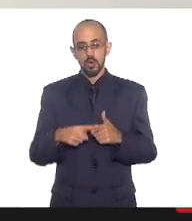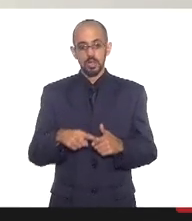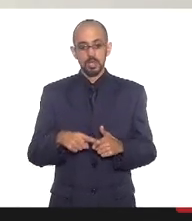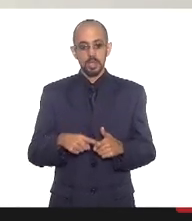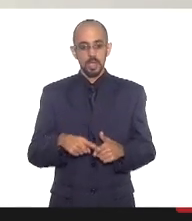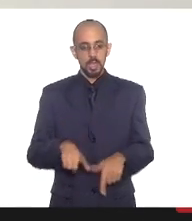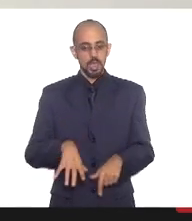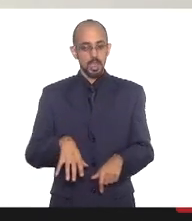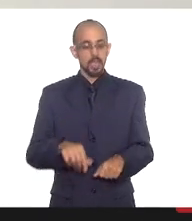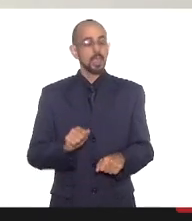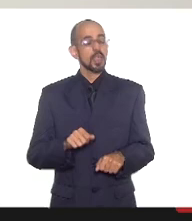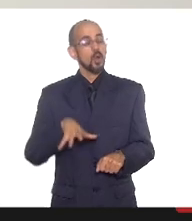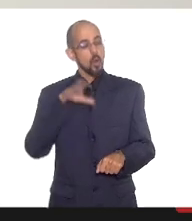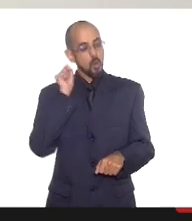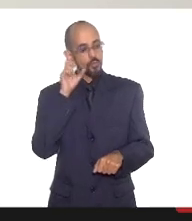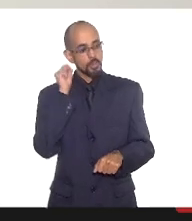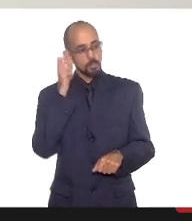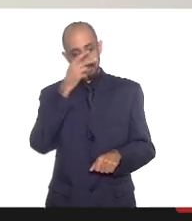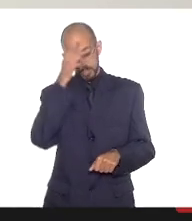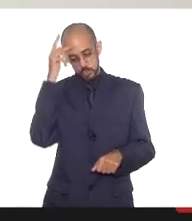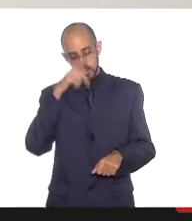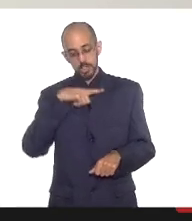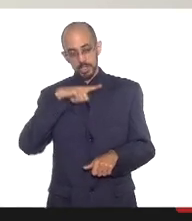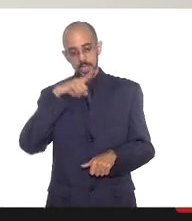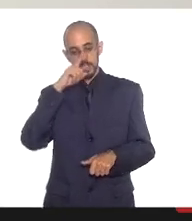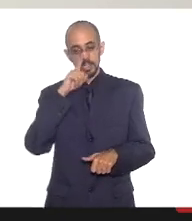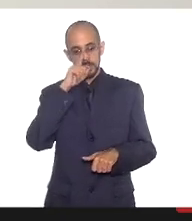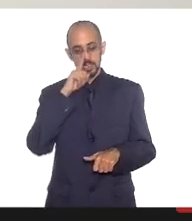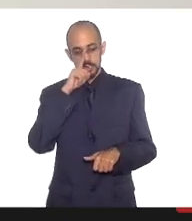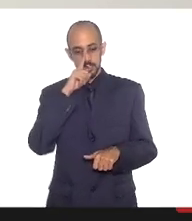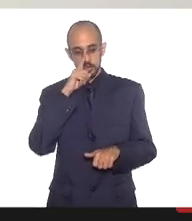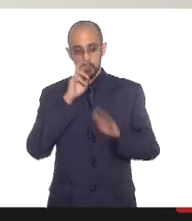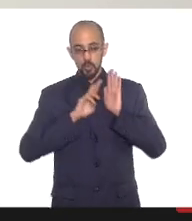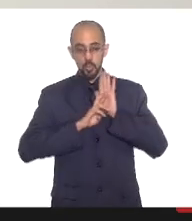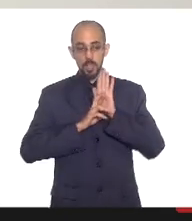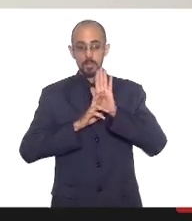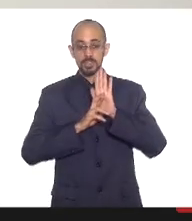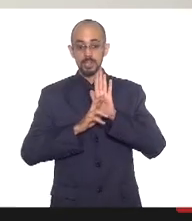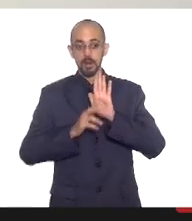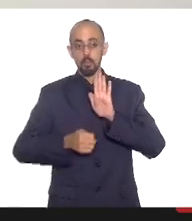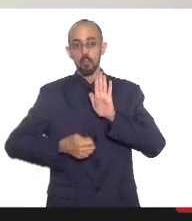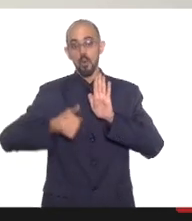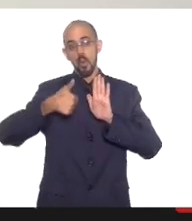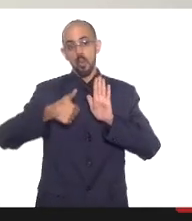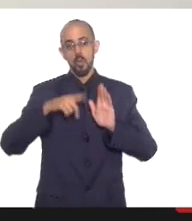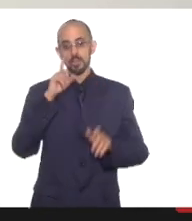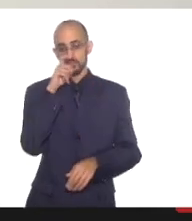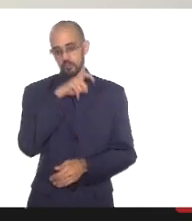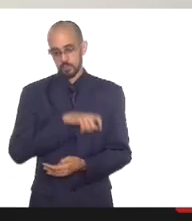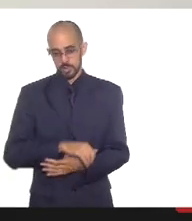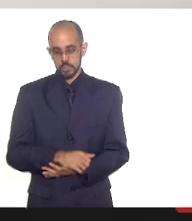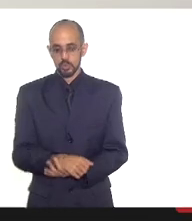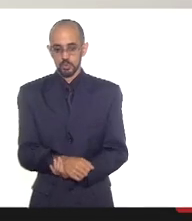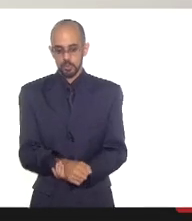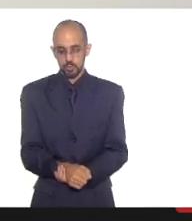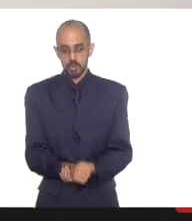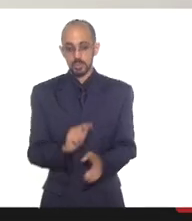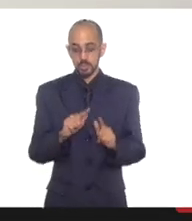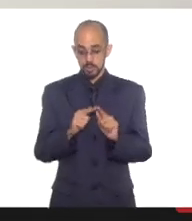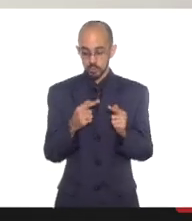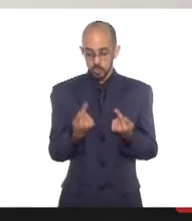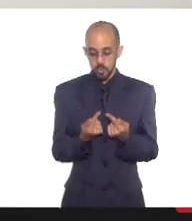populações moderados é complicado a nossa representação é pequena né nossa escuta dentro da sociedade de grupos vulneráveis